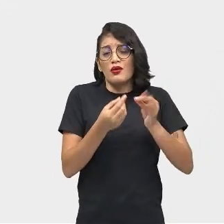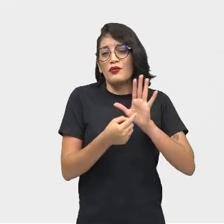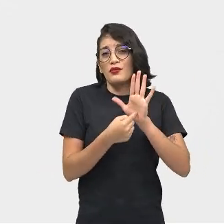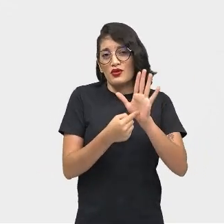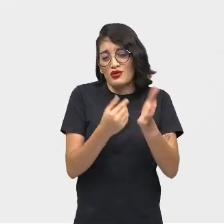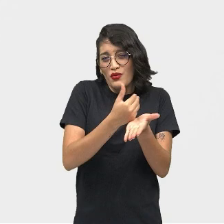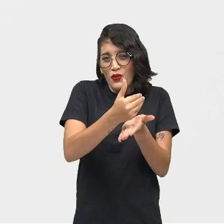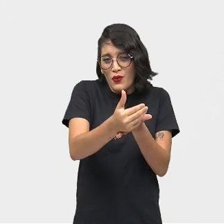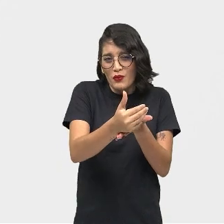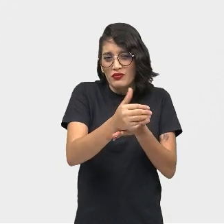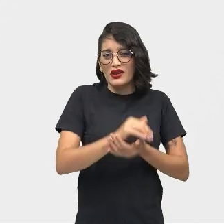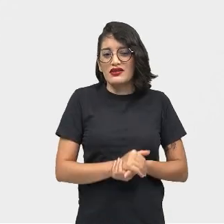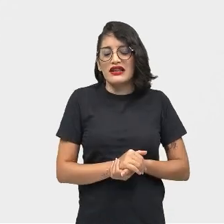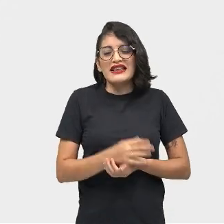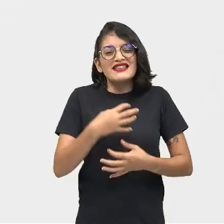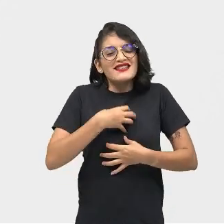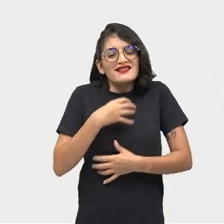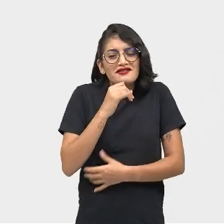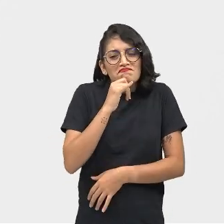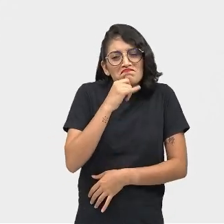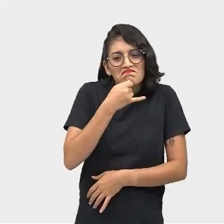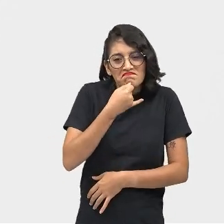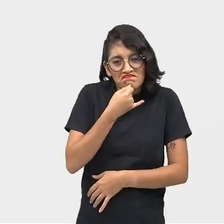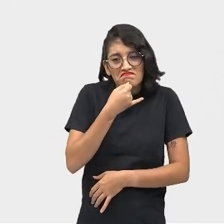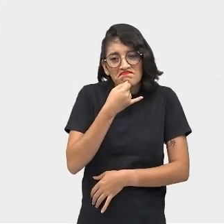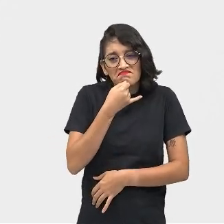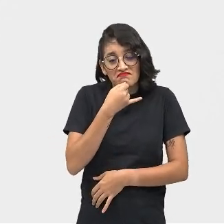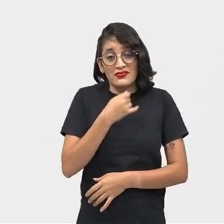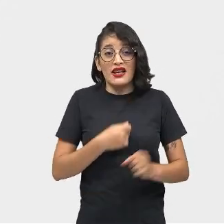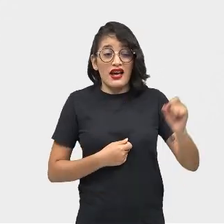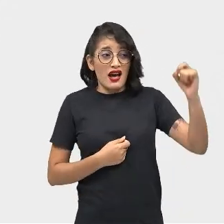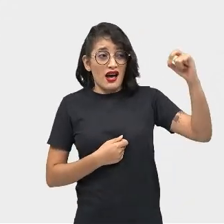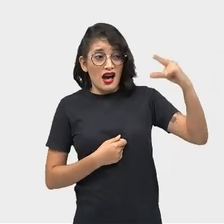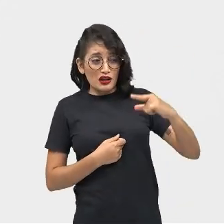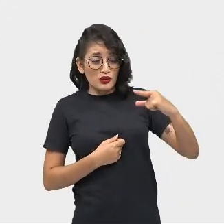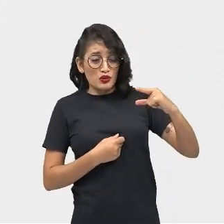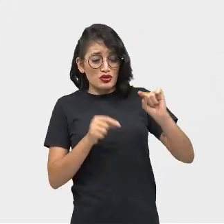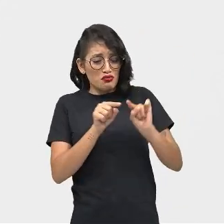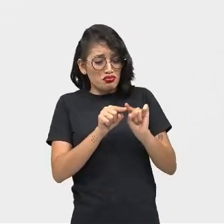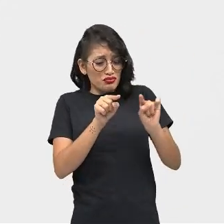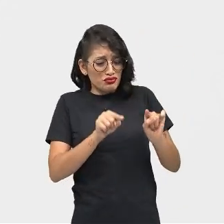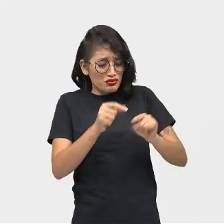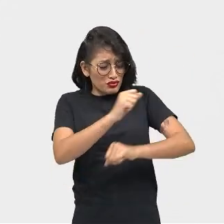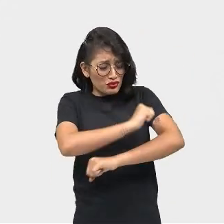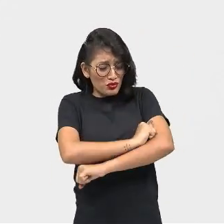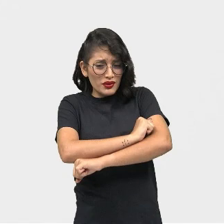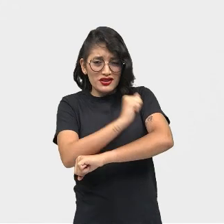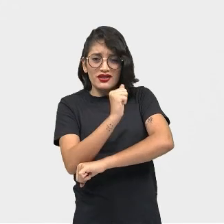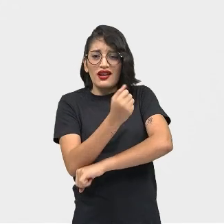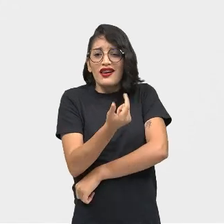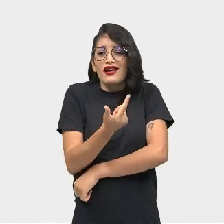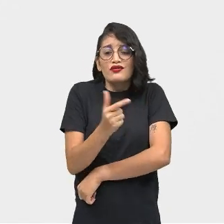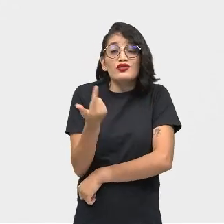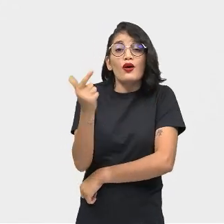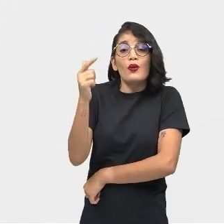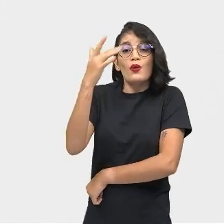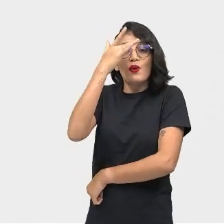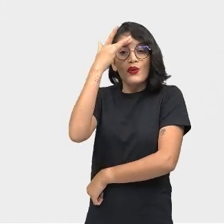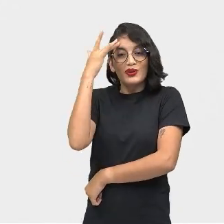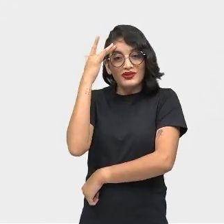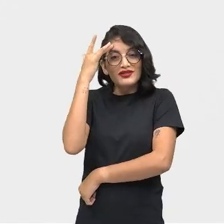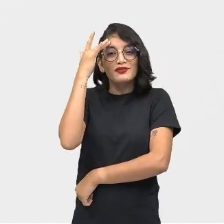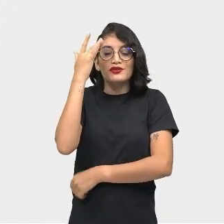apresentado, ela era triste, toda a luz dela cabia em uma janela, então ela não tinha outras pessoas com